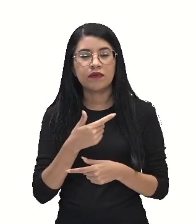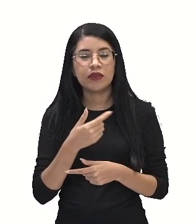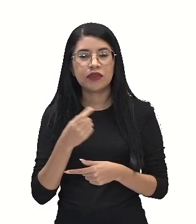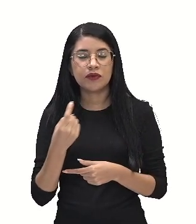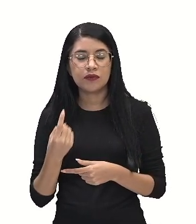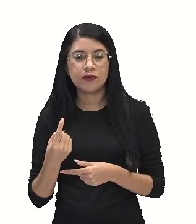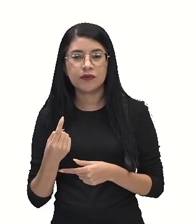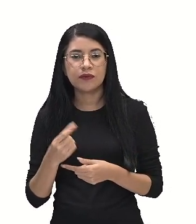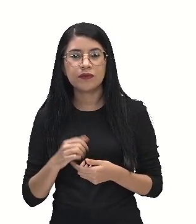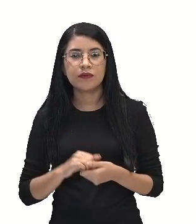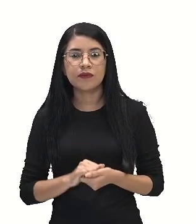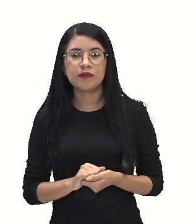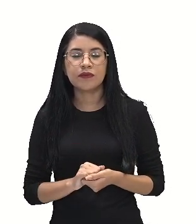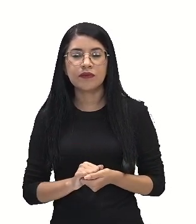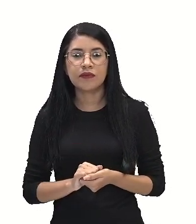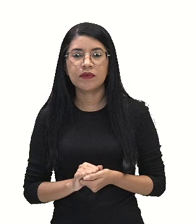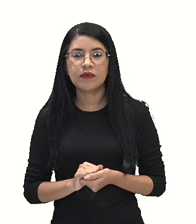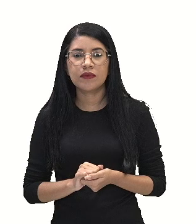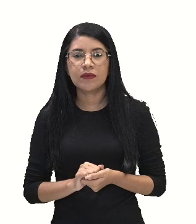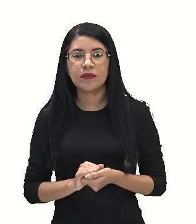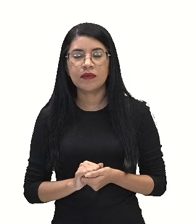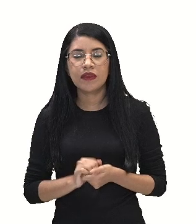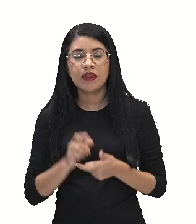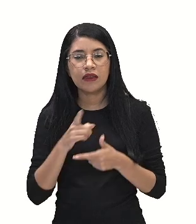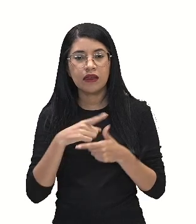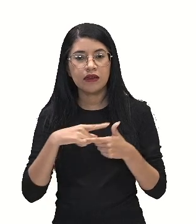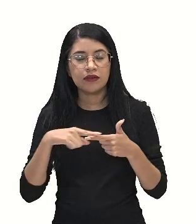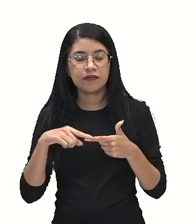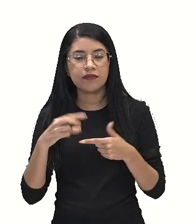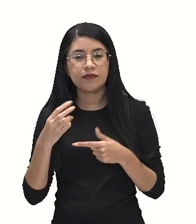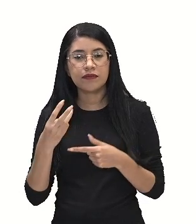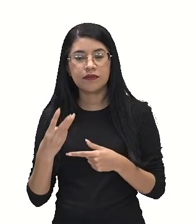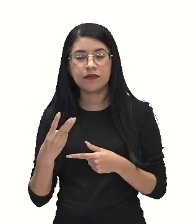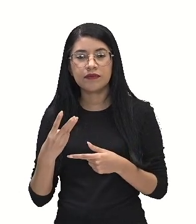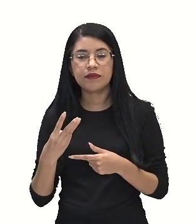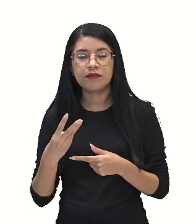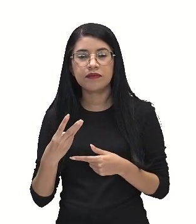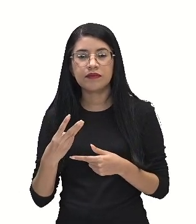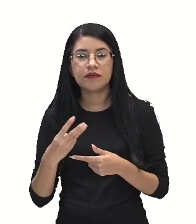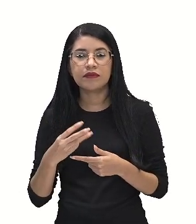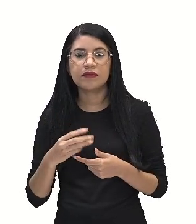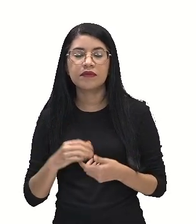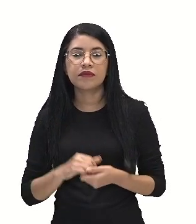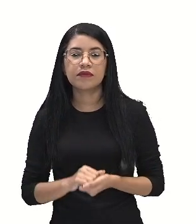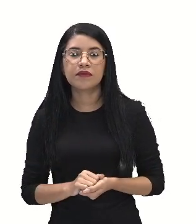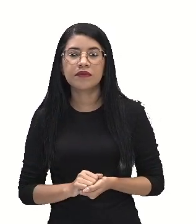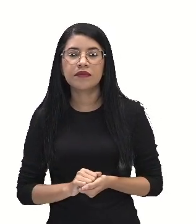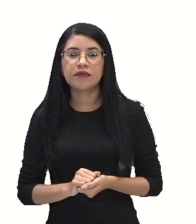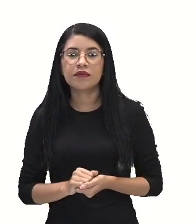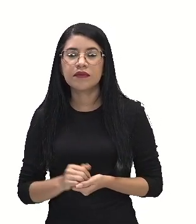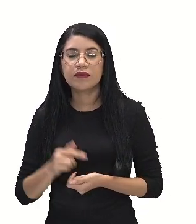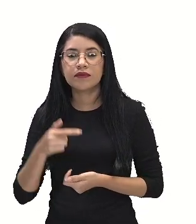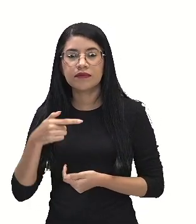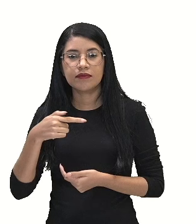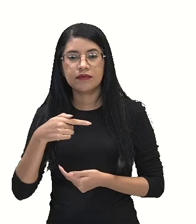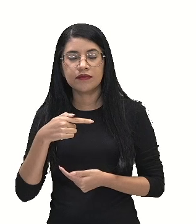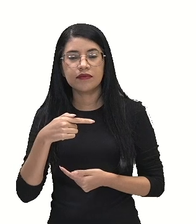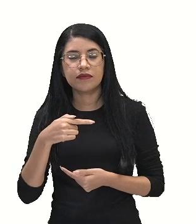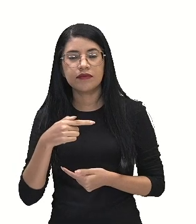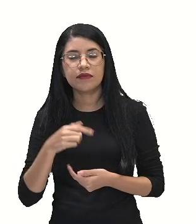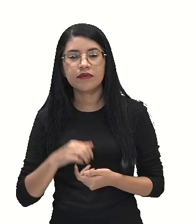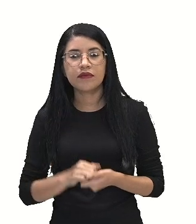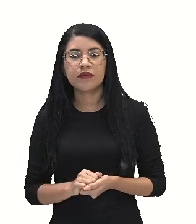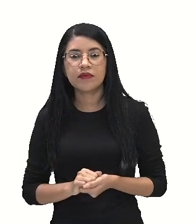21. Não consigo dividir mais por 2, eu vou para 3 agora. 21 dividido para 3 é igual a 7,